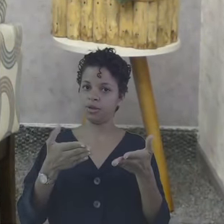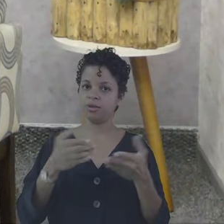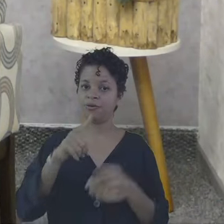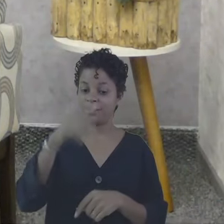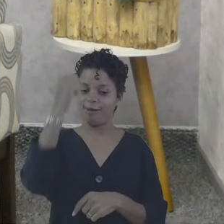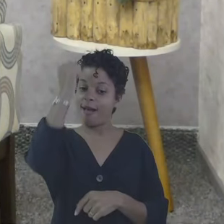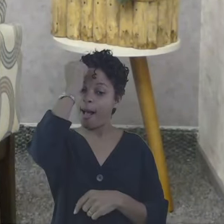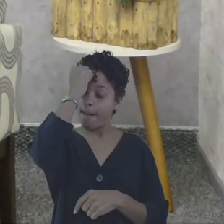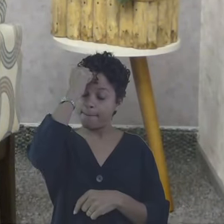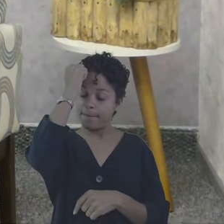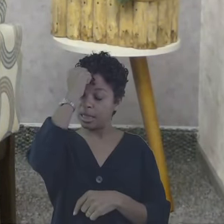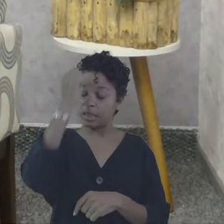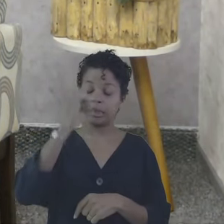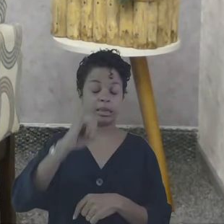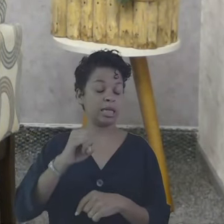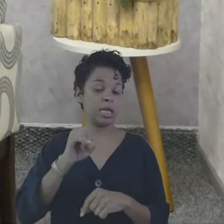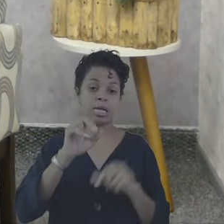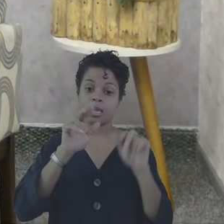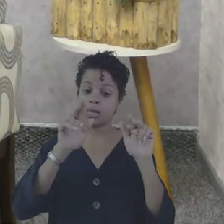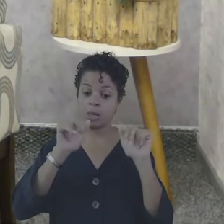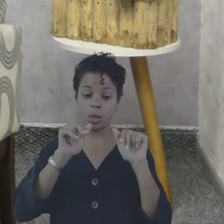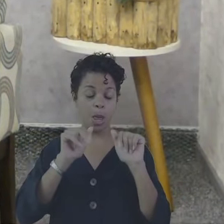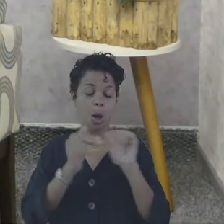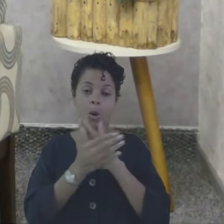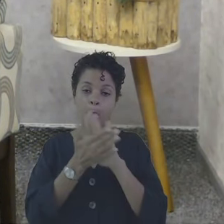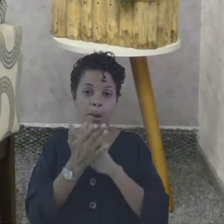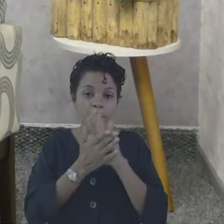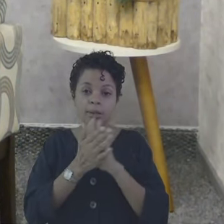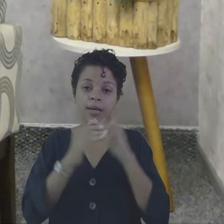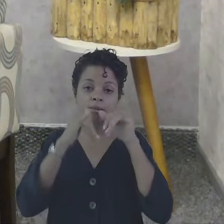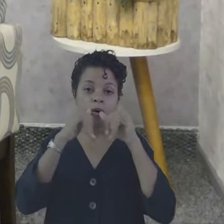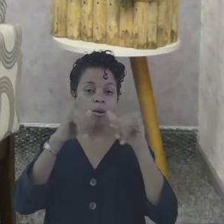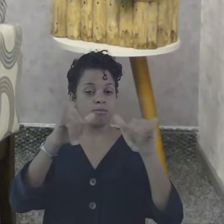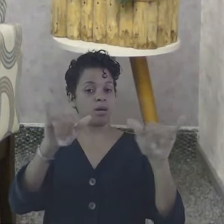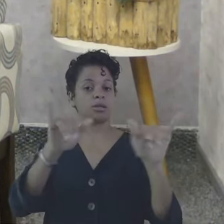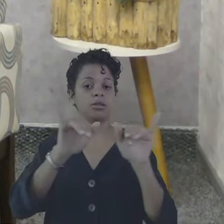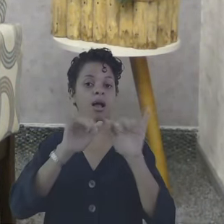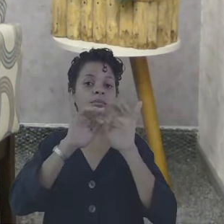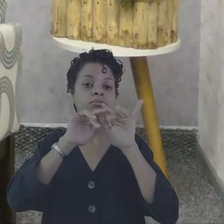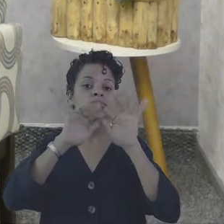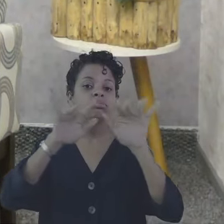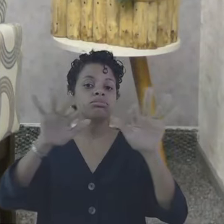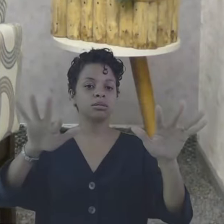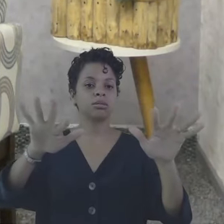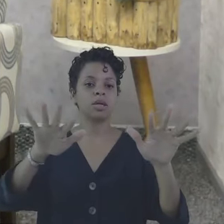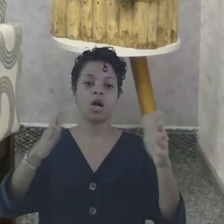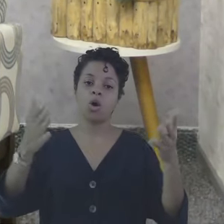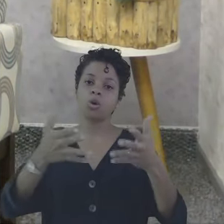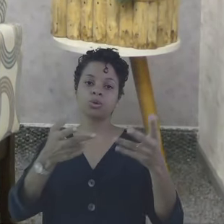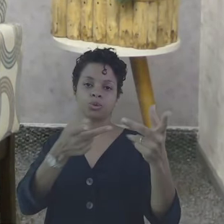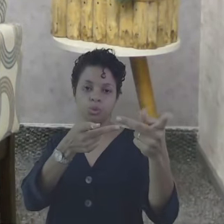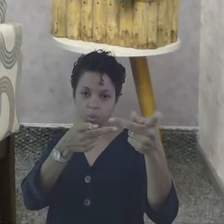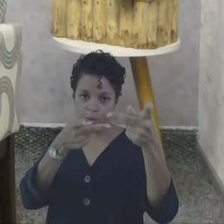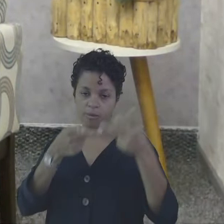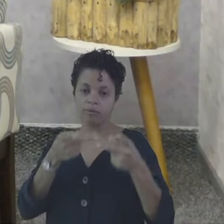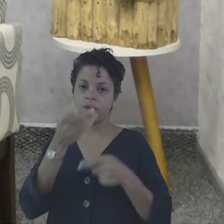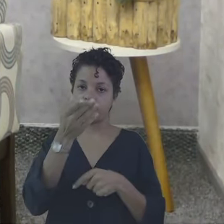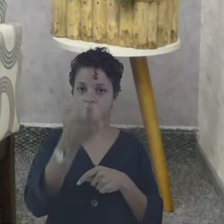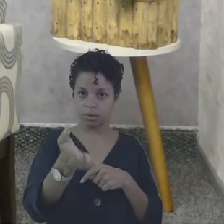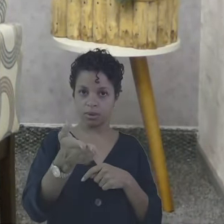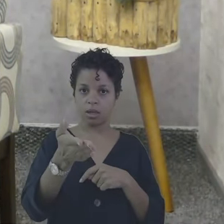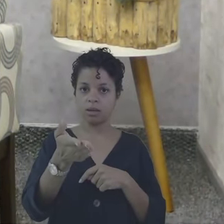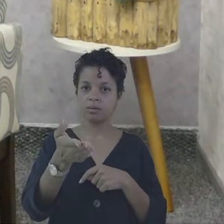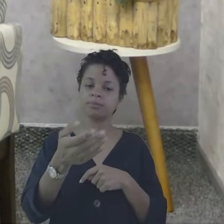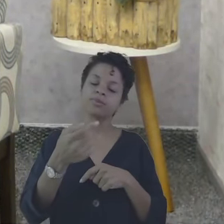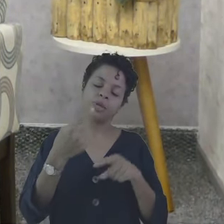compartilhar. Eles precisam ouvir falar deste tema. E é por isso que hoje eu quero convidar você, como de costume, nos sábados à noite, nós